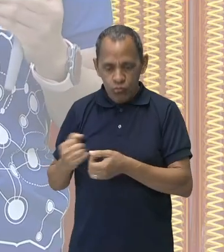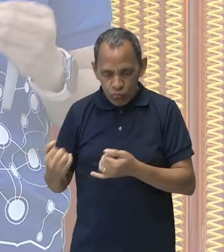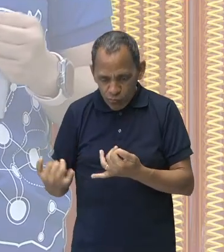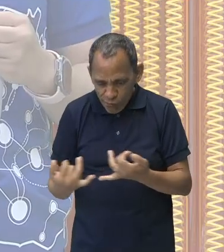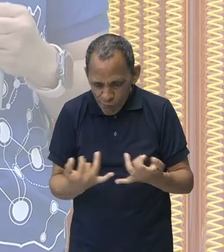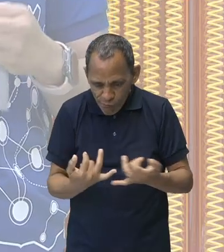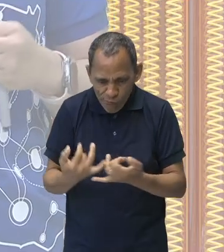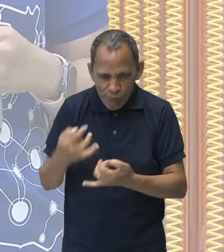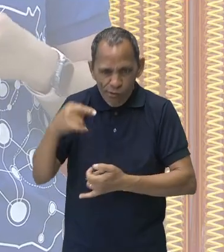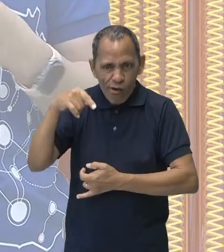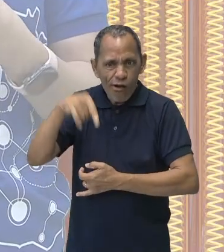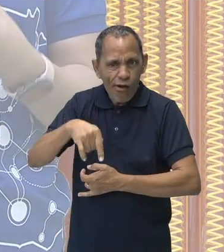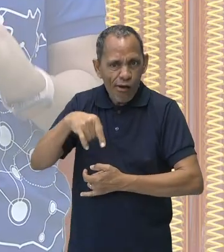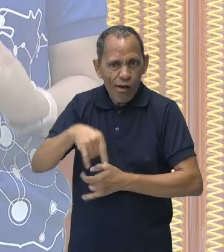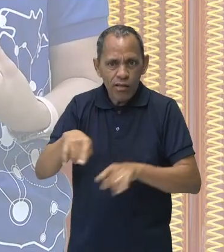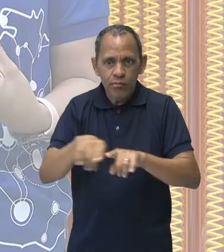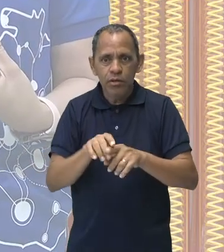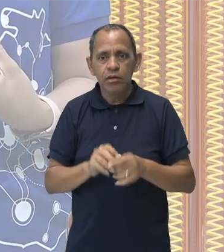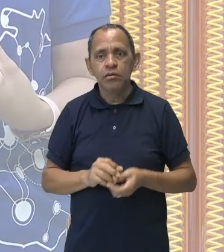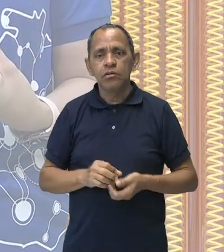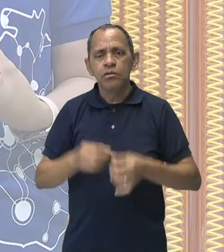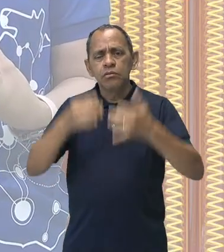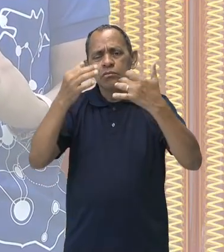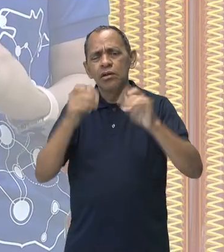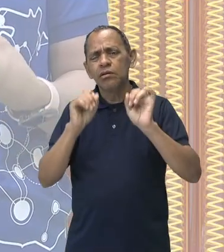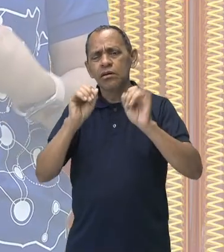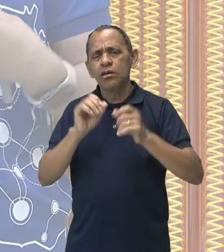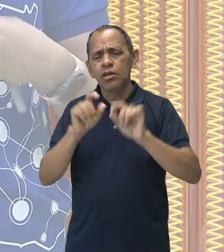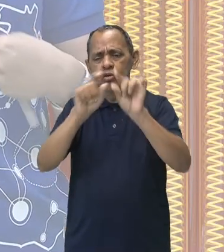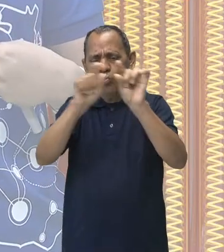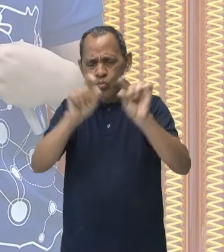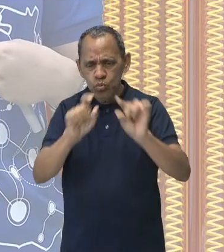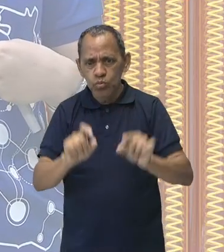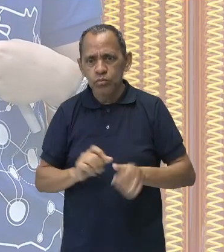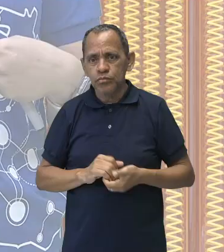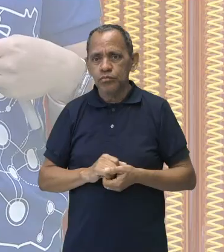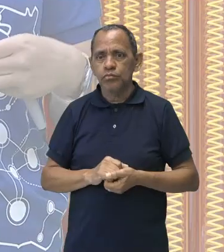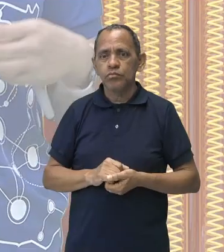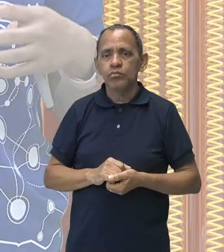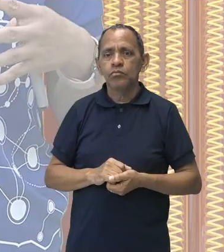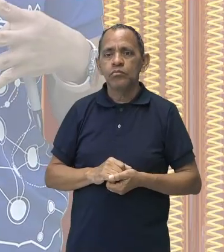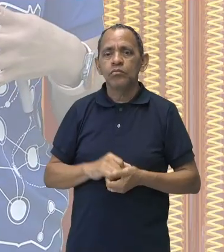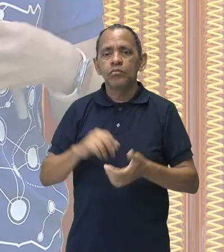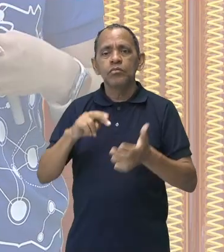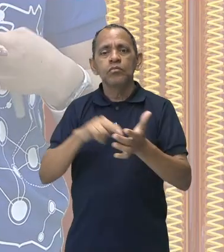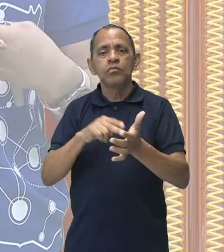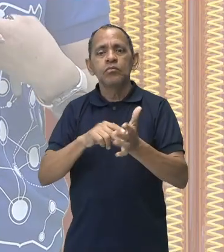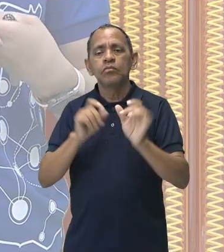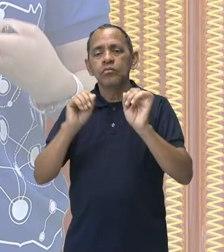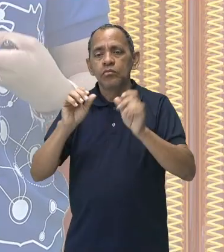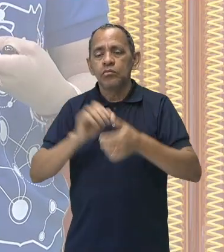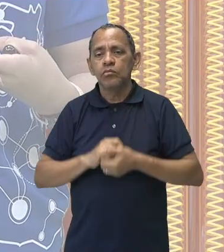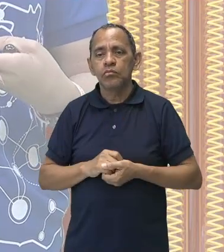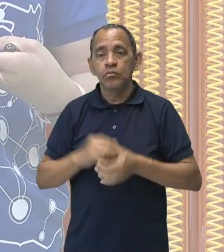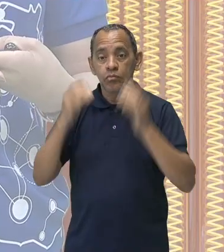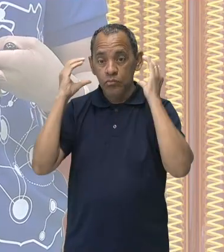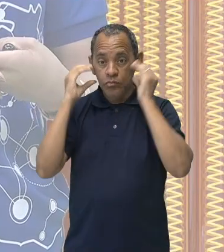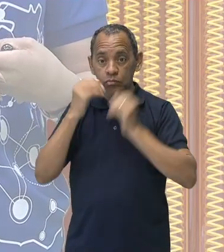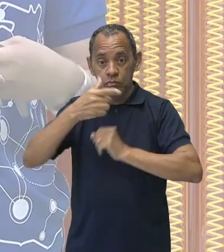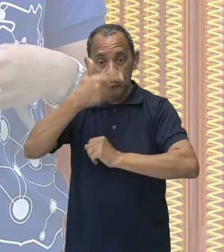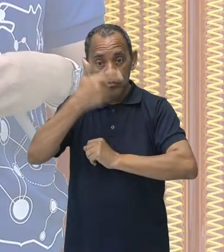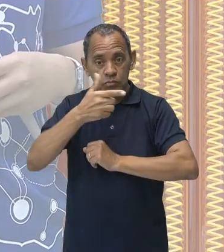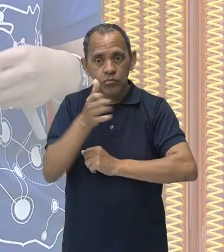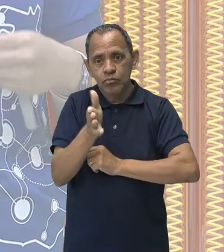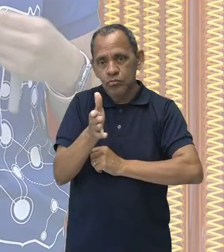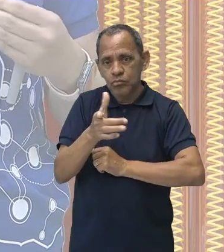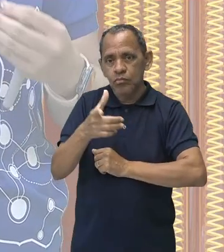será que eles estavam querendo falar, né, com esses versos, né? É justamente o seguinte, Dom Pedro II ele já